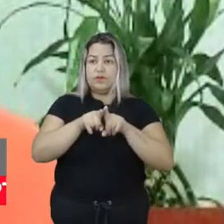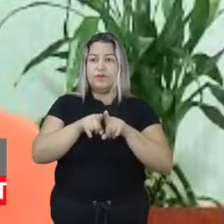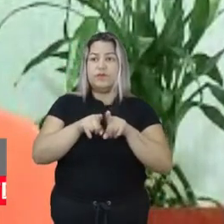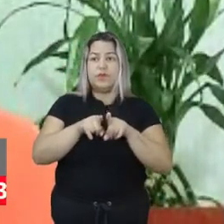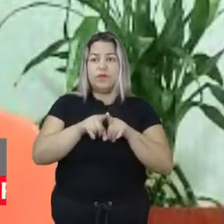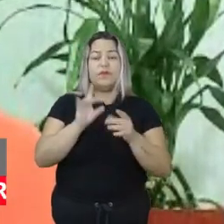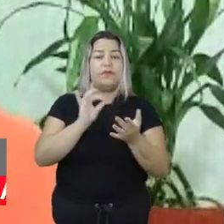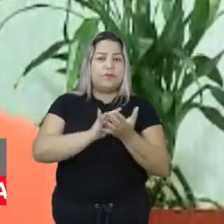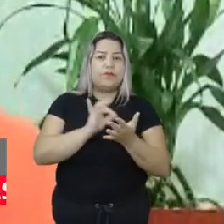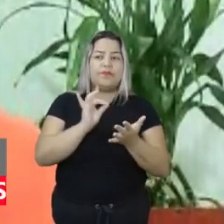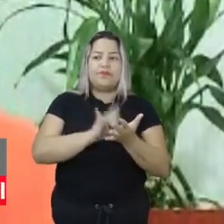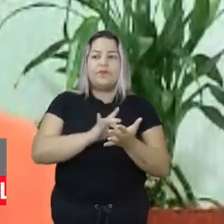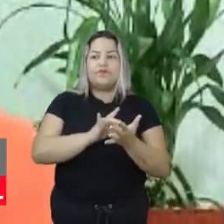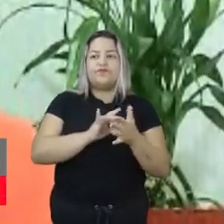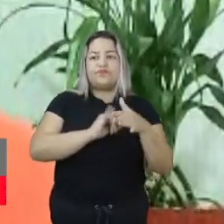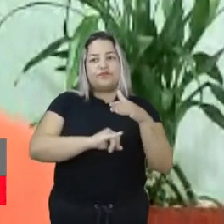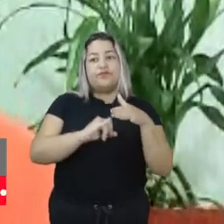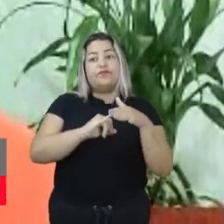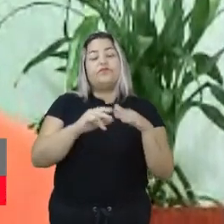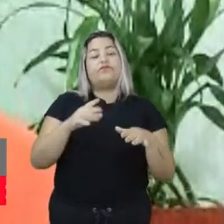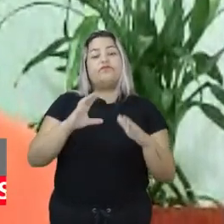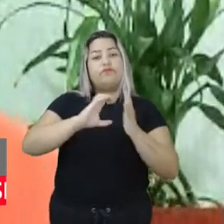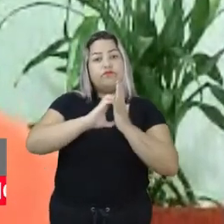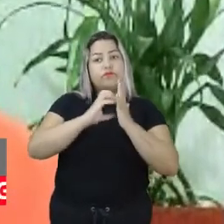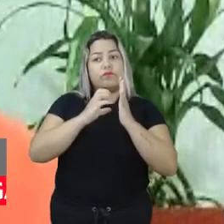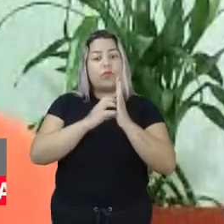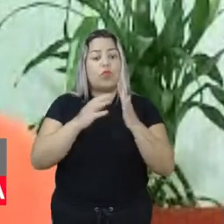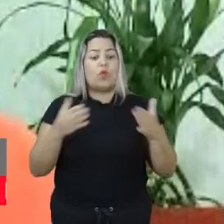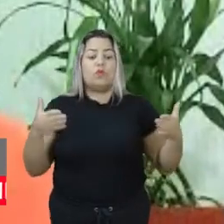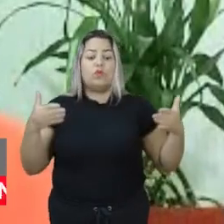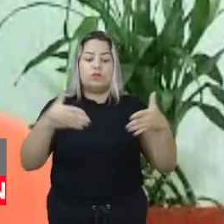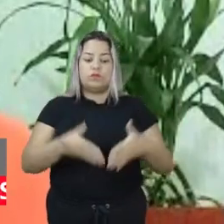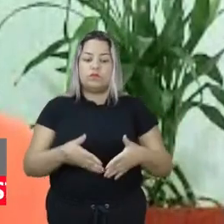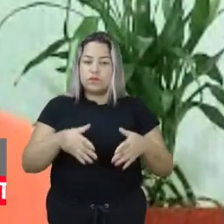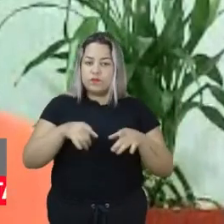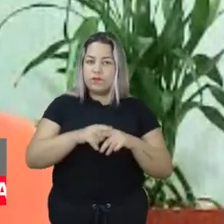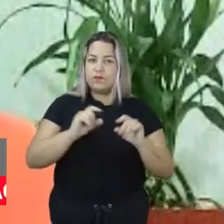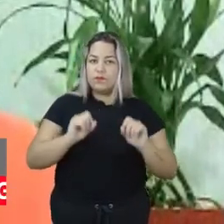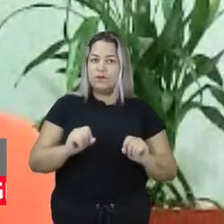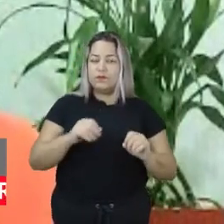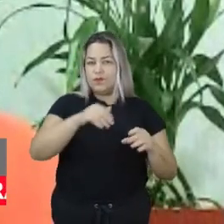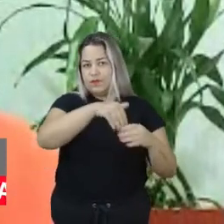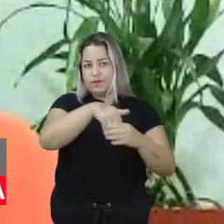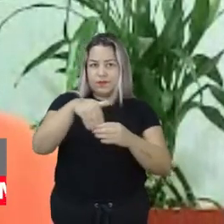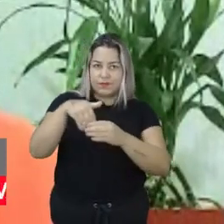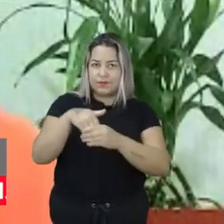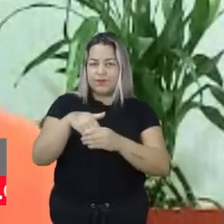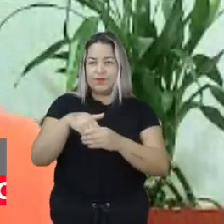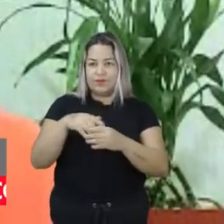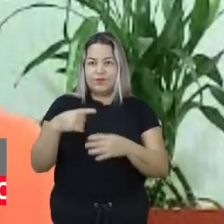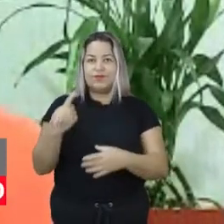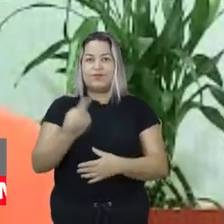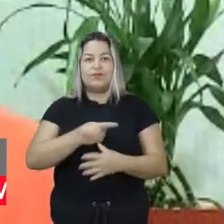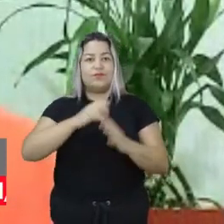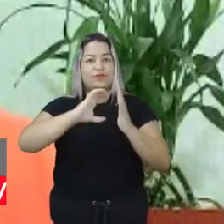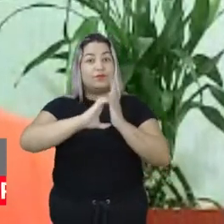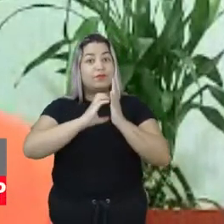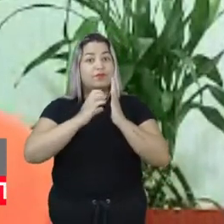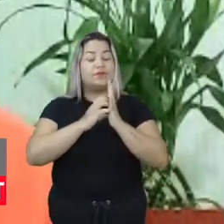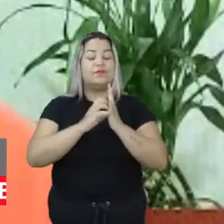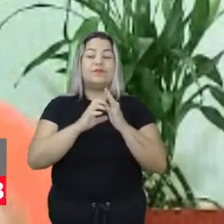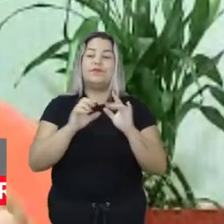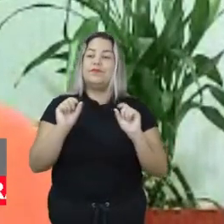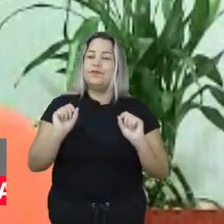de fato, fazer a institucionalidade do partido, também participar do processo eleitoral, para deixar que os nossos candidatos possam fazer